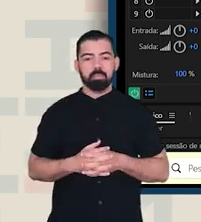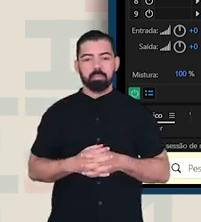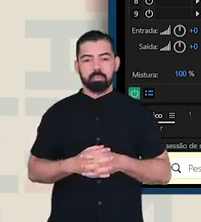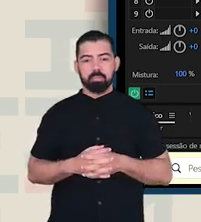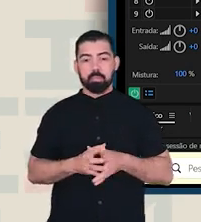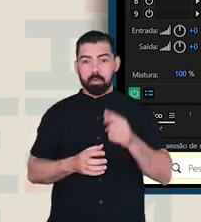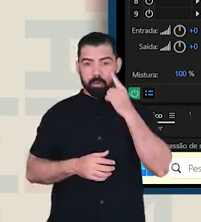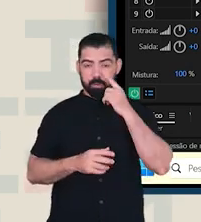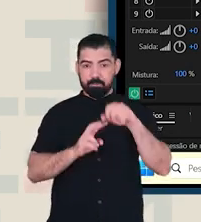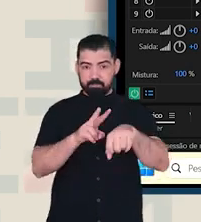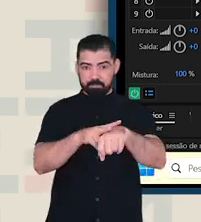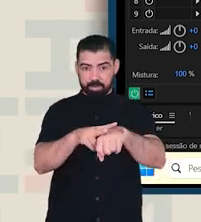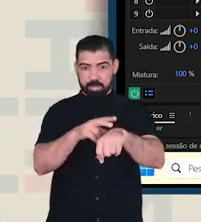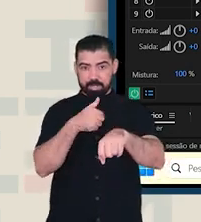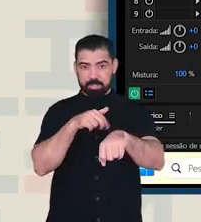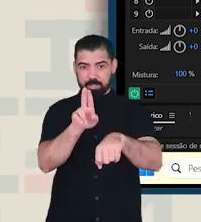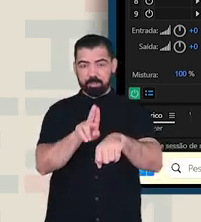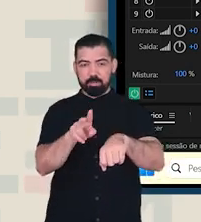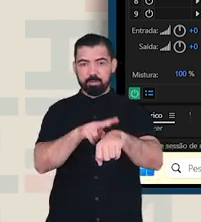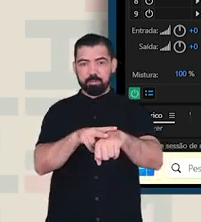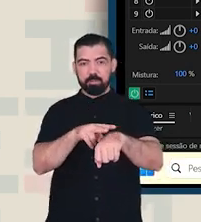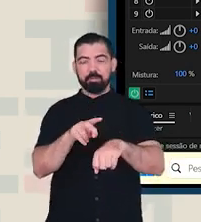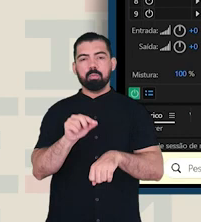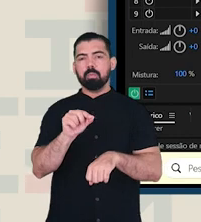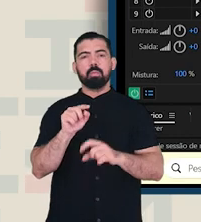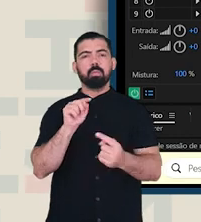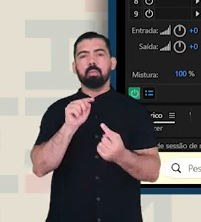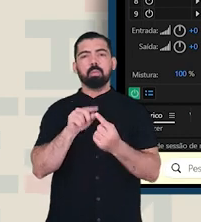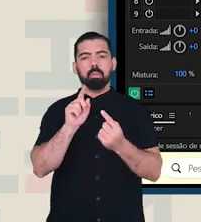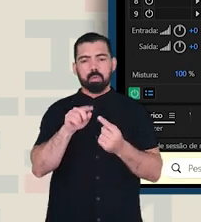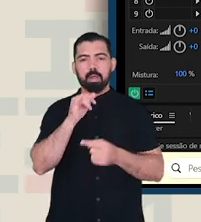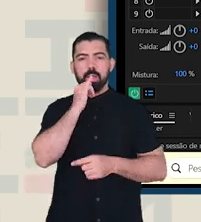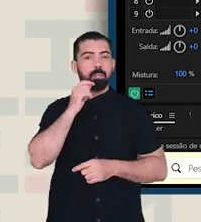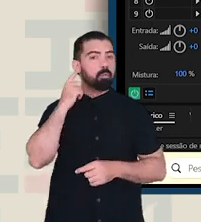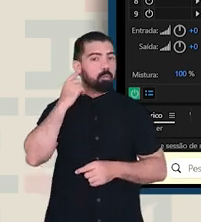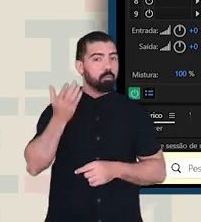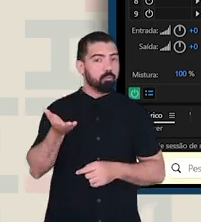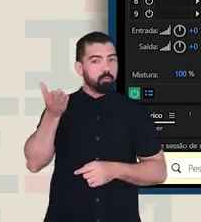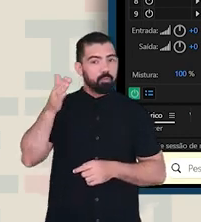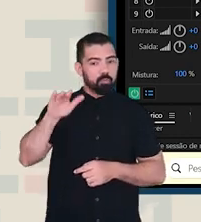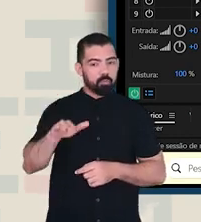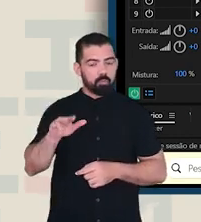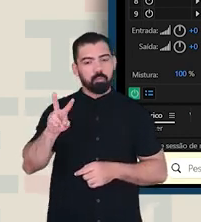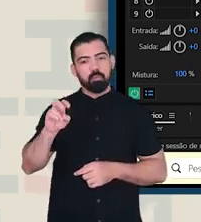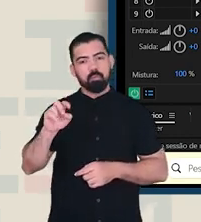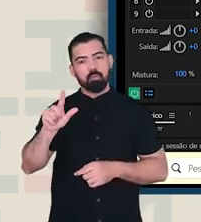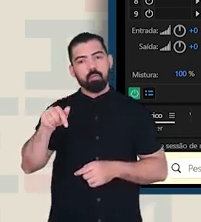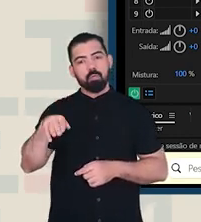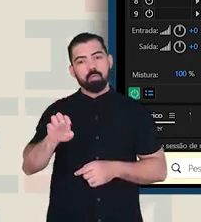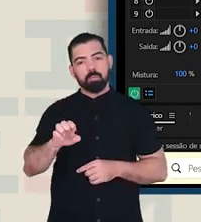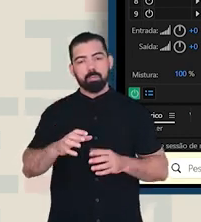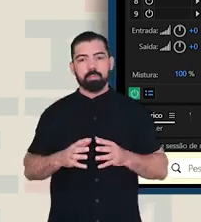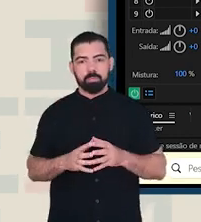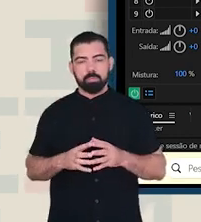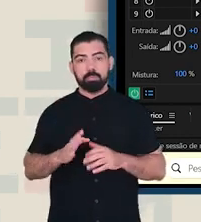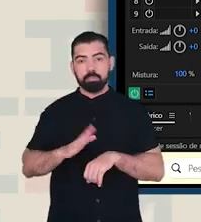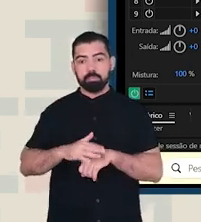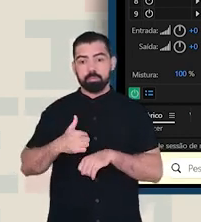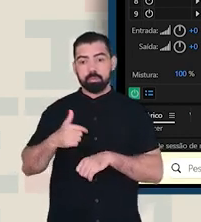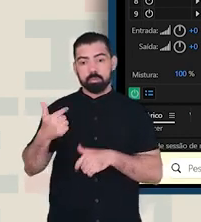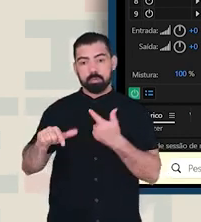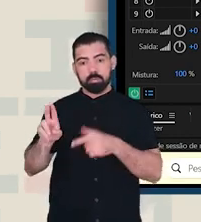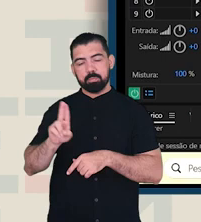linha verde que eu estou utilizando refere ao volume. Quer dizer, estou trabalhando